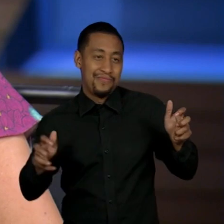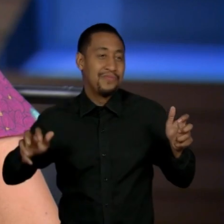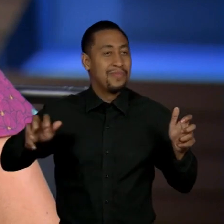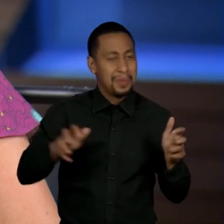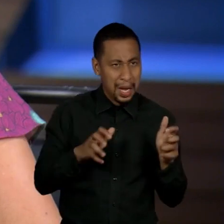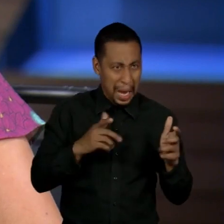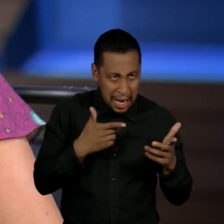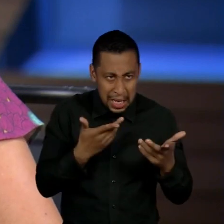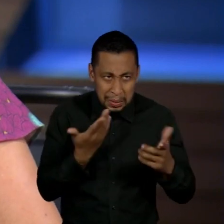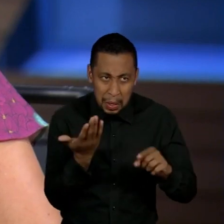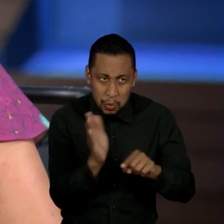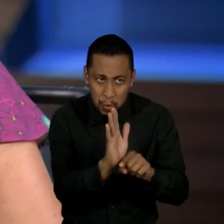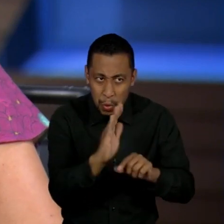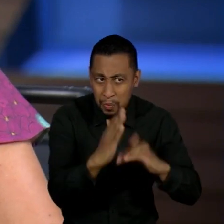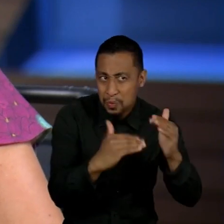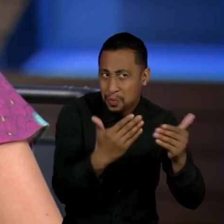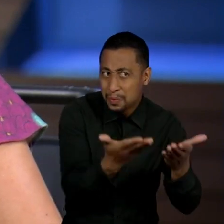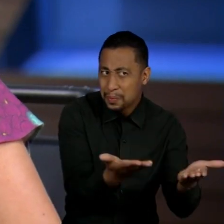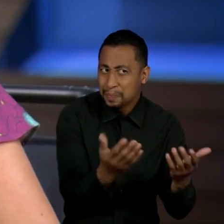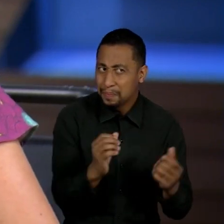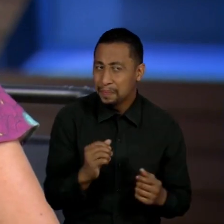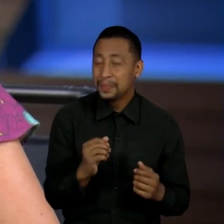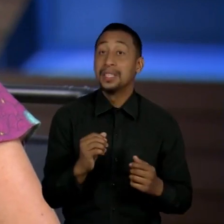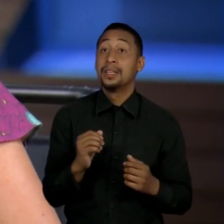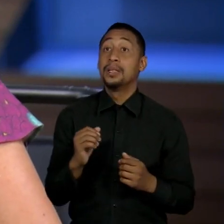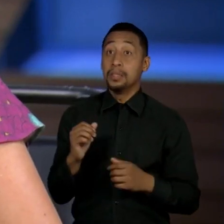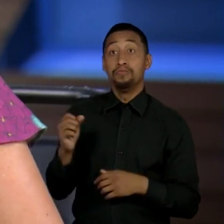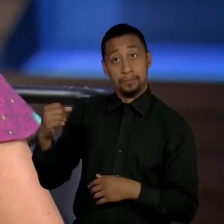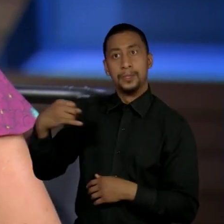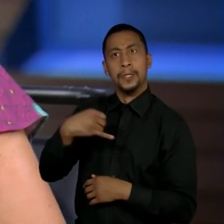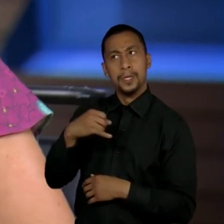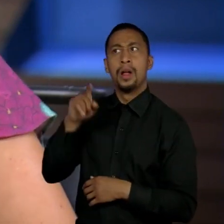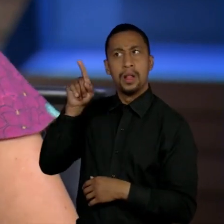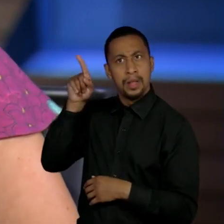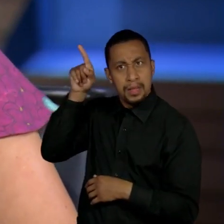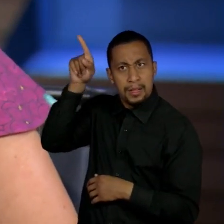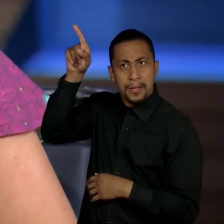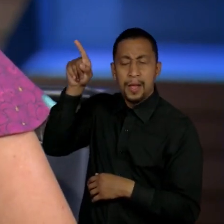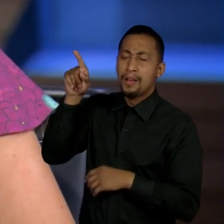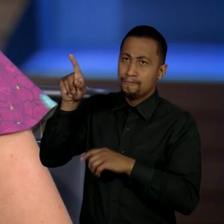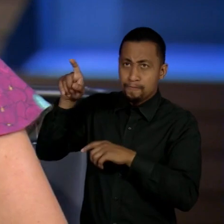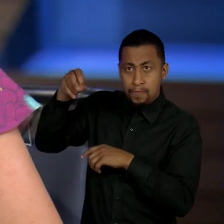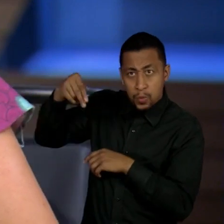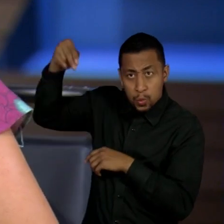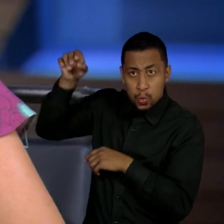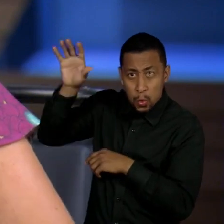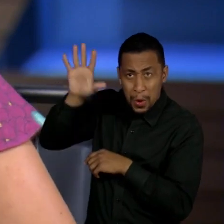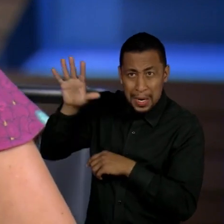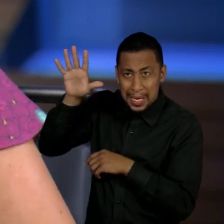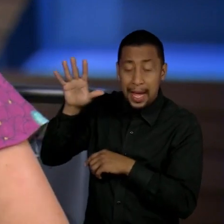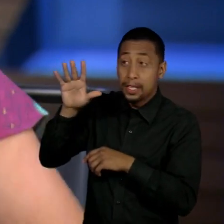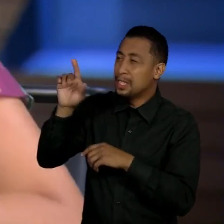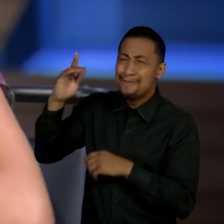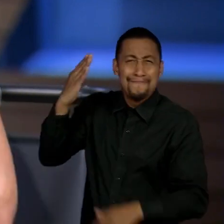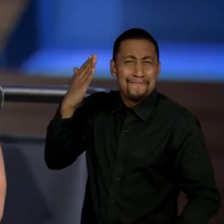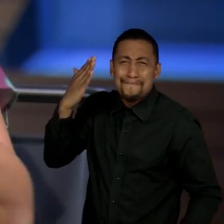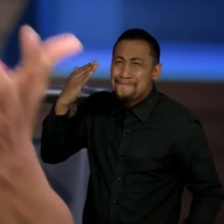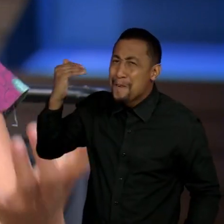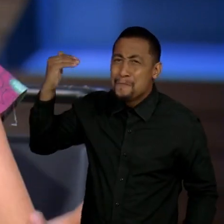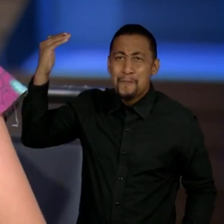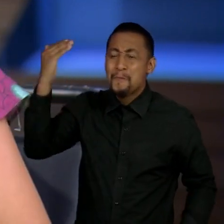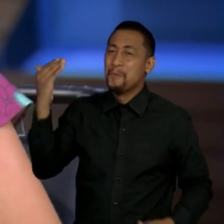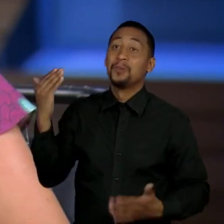Gonzaga foi o grande porta-voz do sertão. Né? Ele trouxe o Nordeste para o resto do país, ele